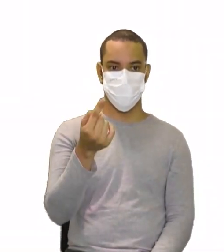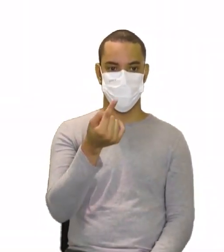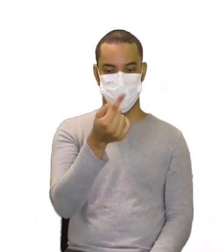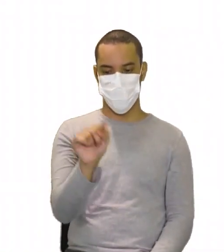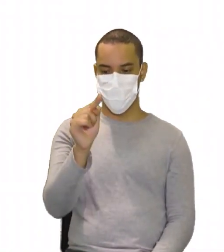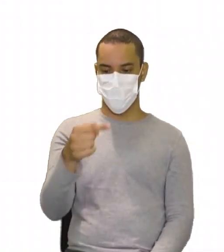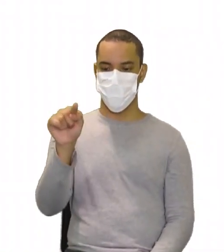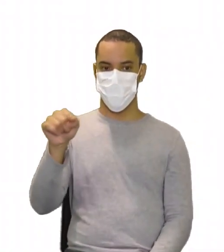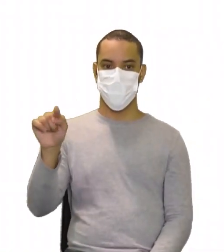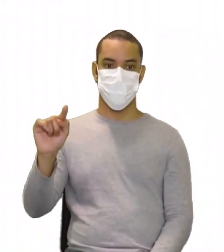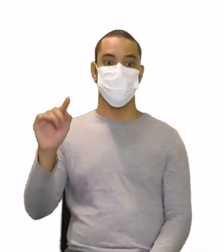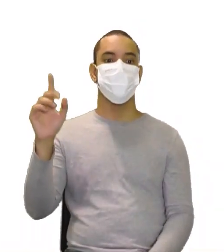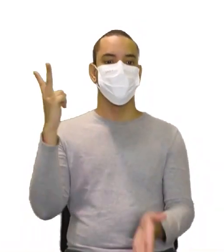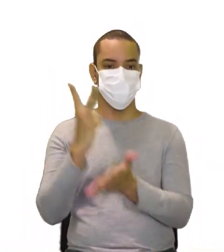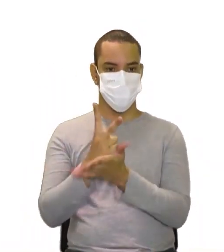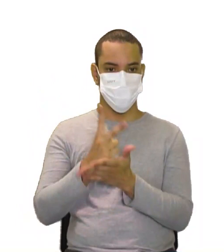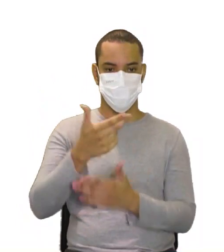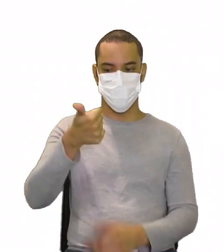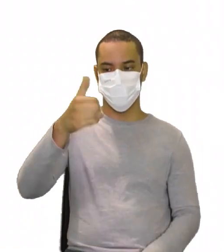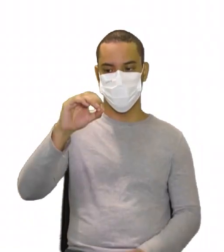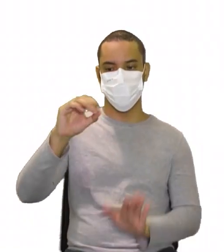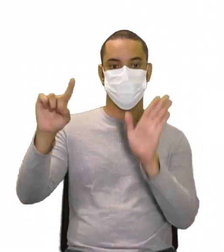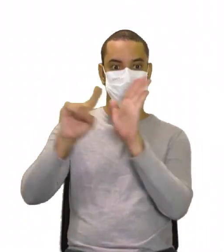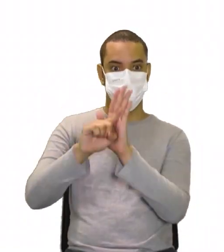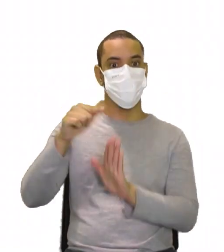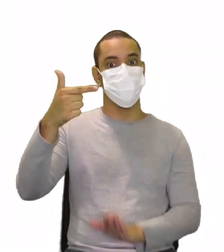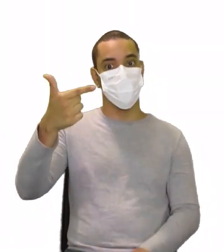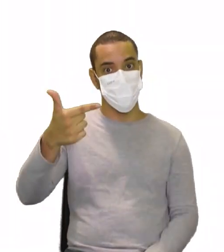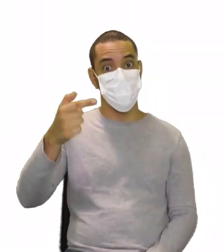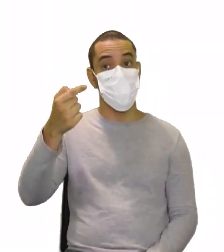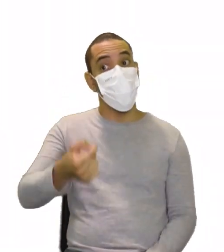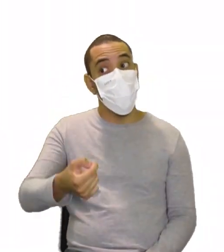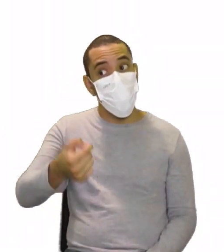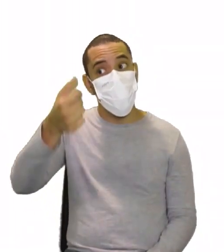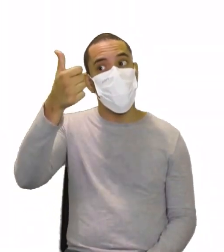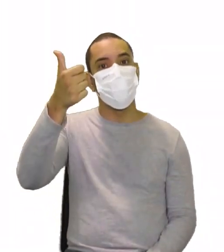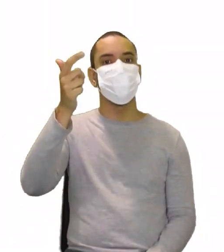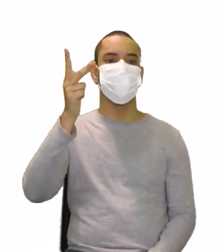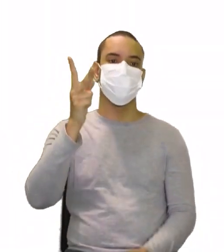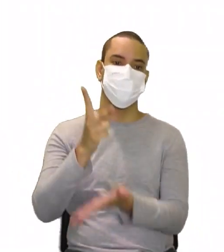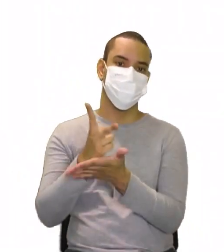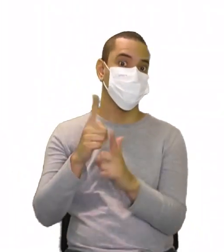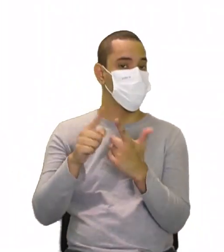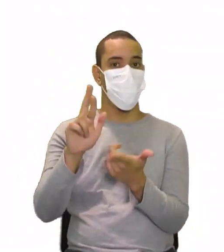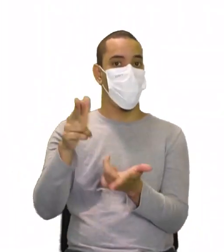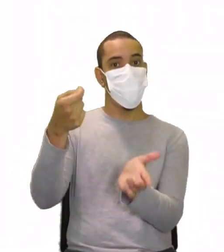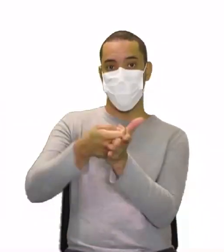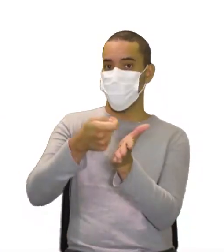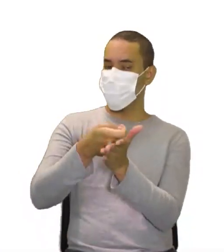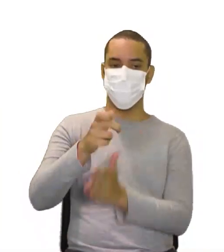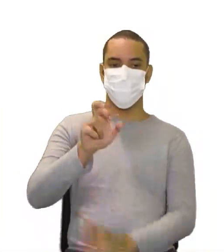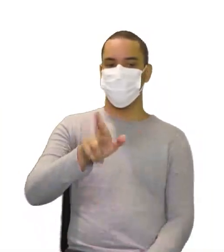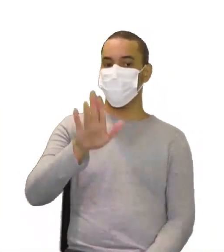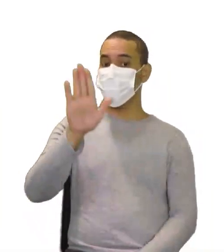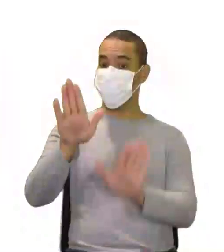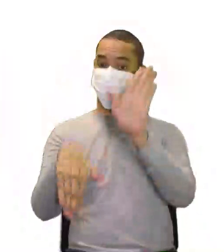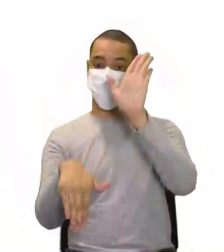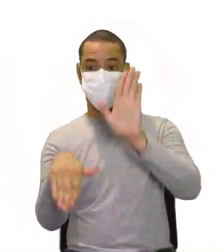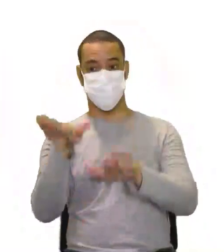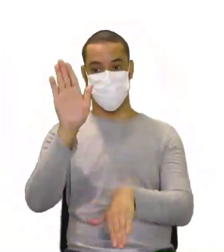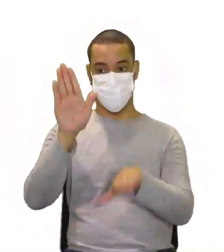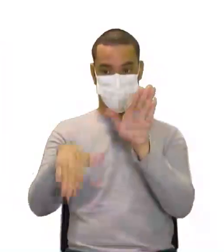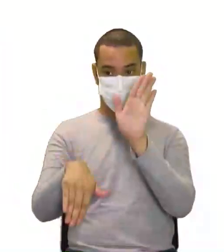notação científica. Geralmente, não é que sempre e obrigatoriamente você vai fazer.